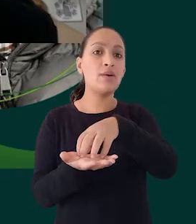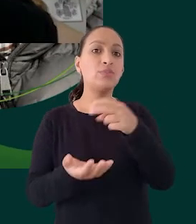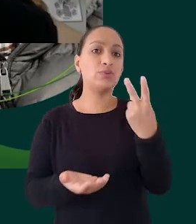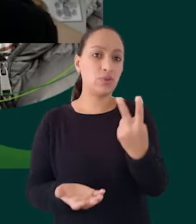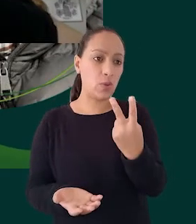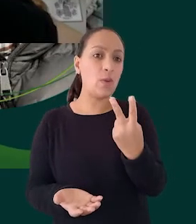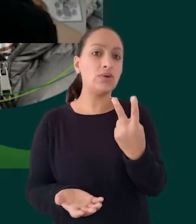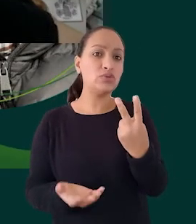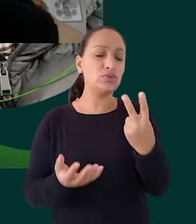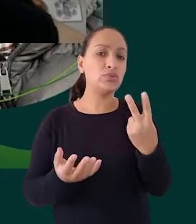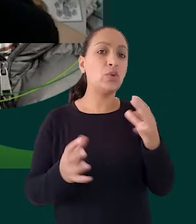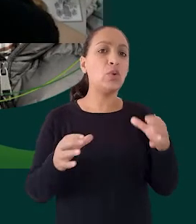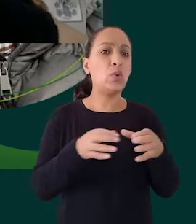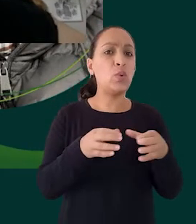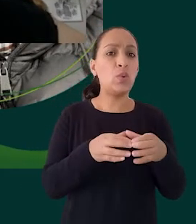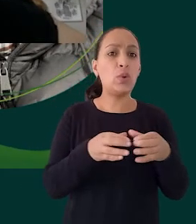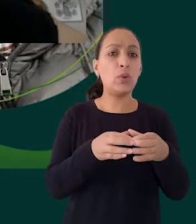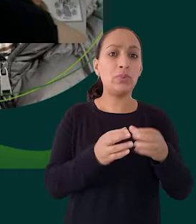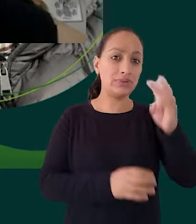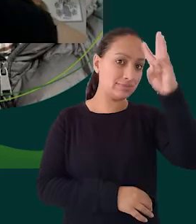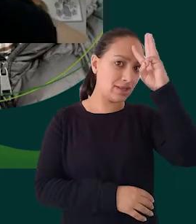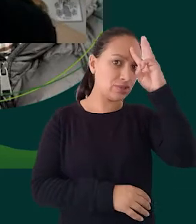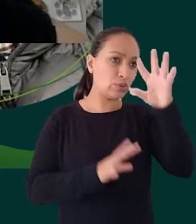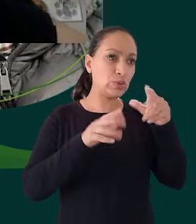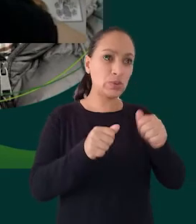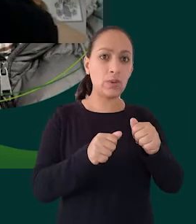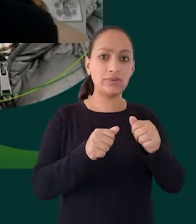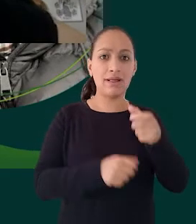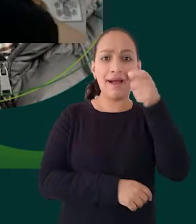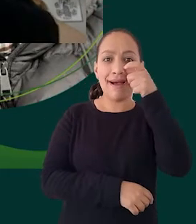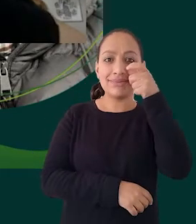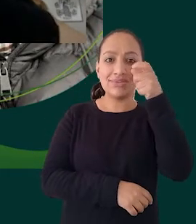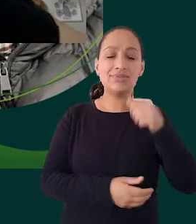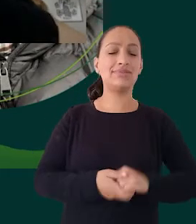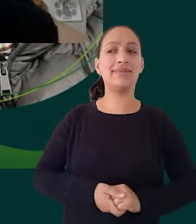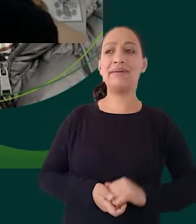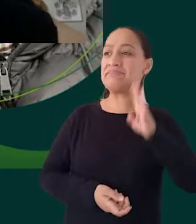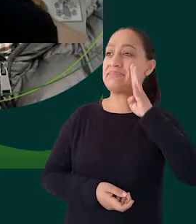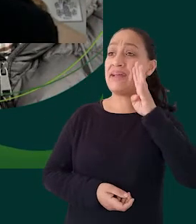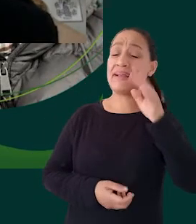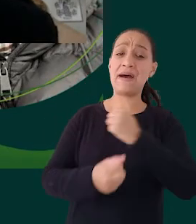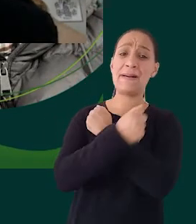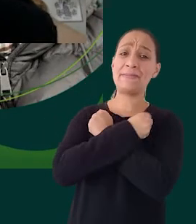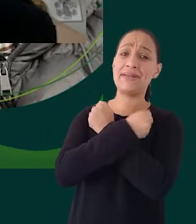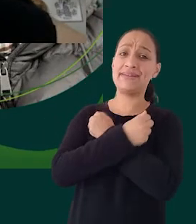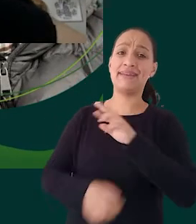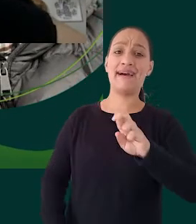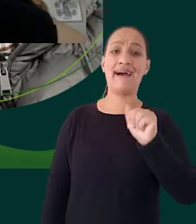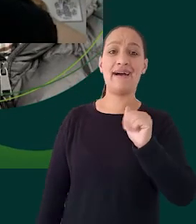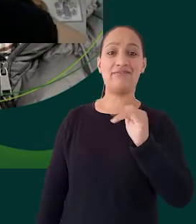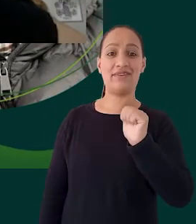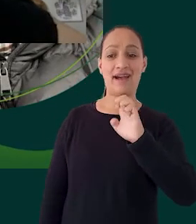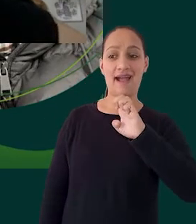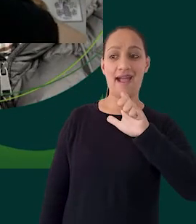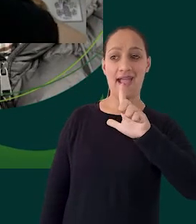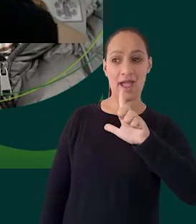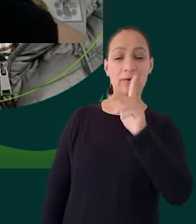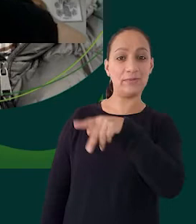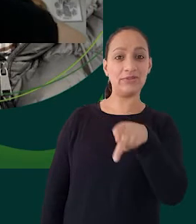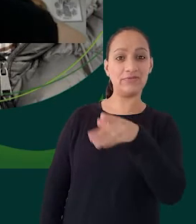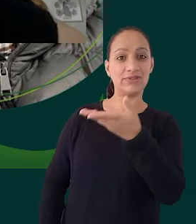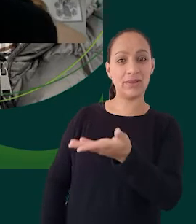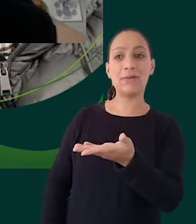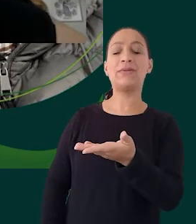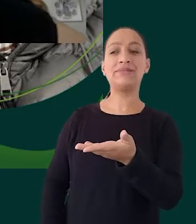todo o terceirão. Olha Que só! legal, que legal. Mando um abraço para o Rafael, para todos os alunos do terceirão, que devem estar se preparando